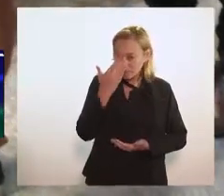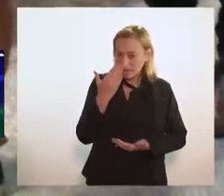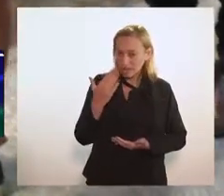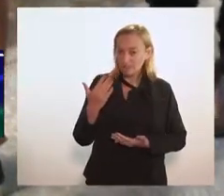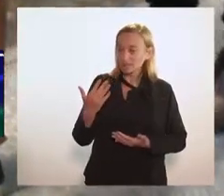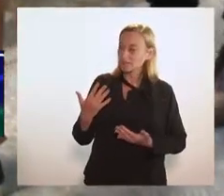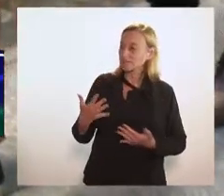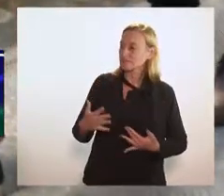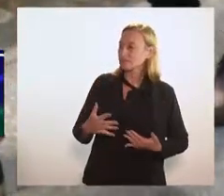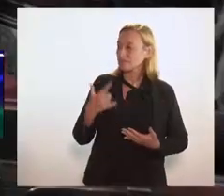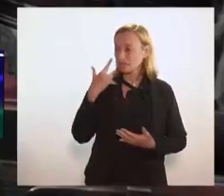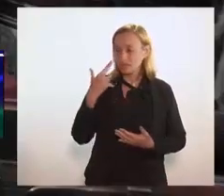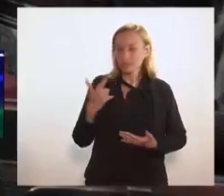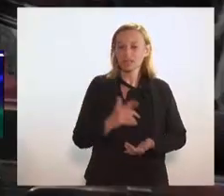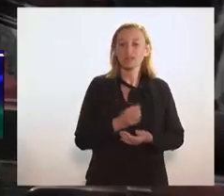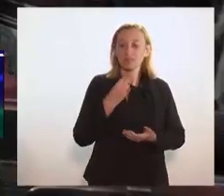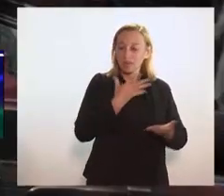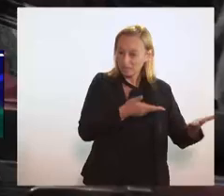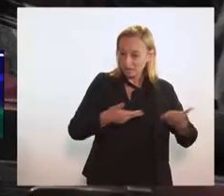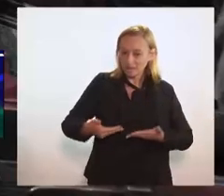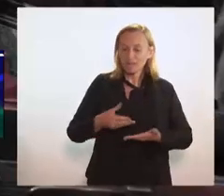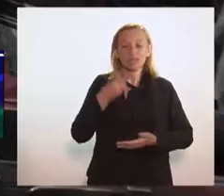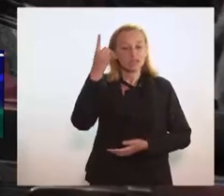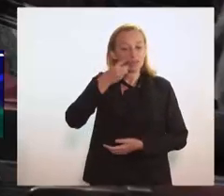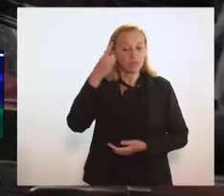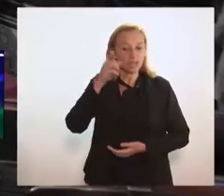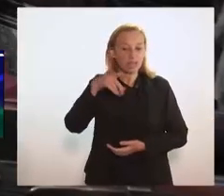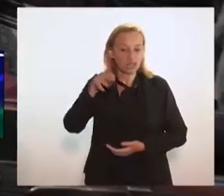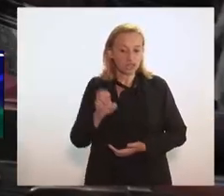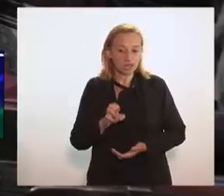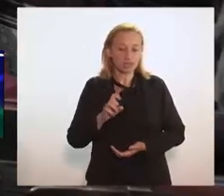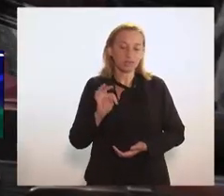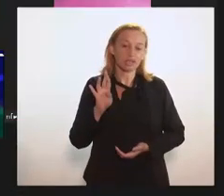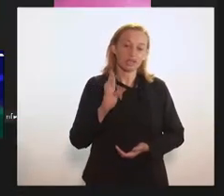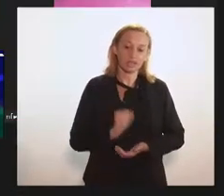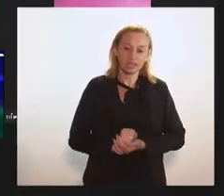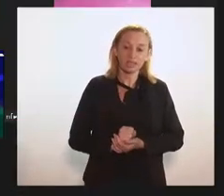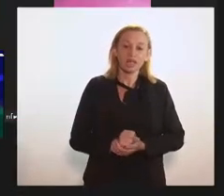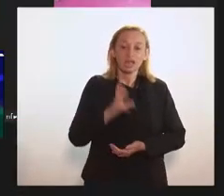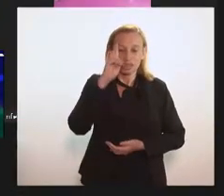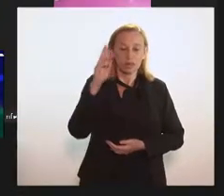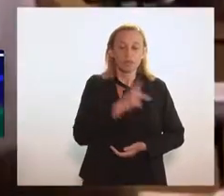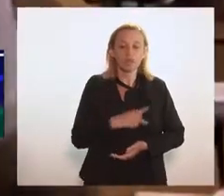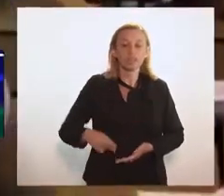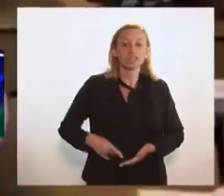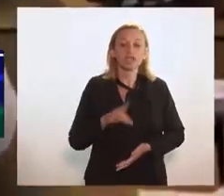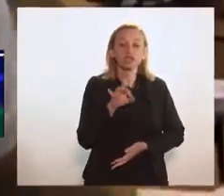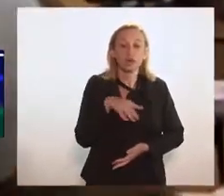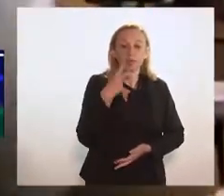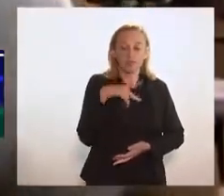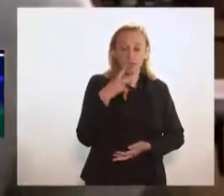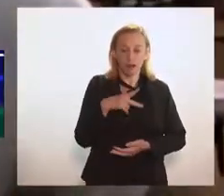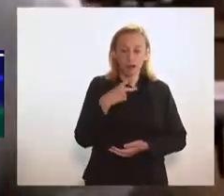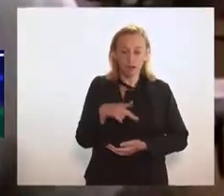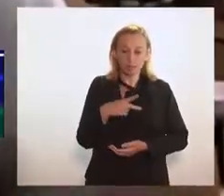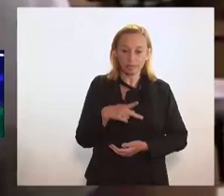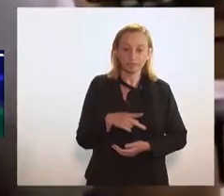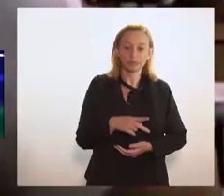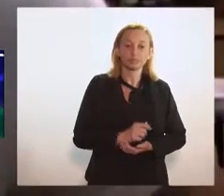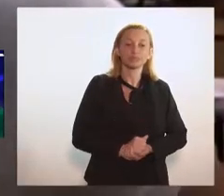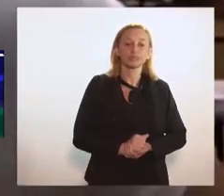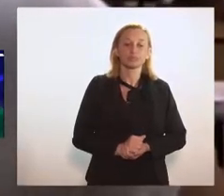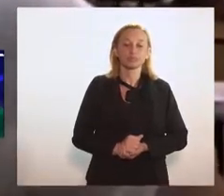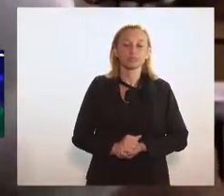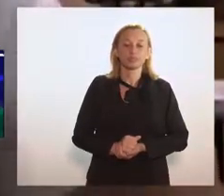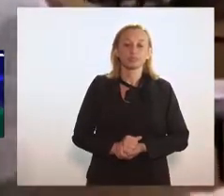vocês e contem comigo. Sejam bem-vindos. Deputado Alexandre Freitas. Presidente, só para esclarecer a questão da SP